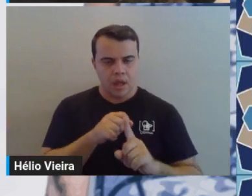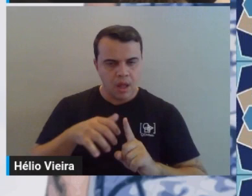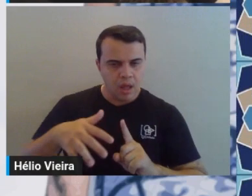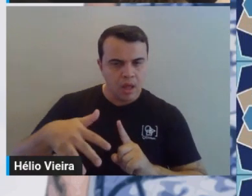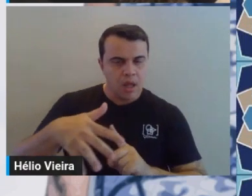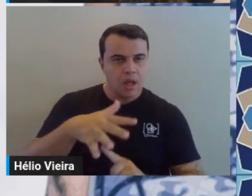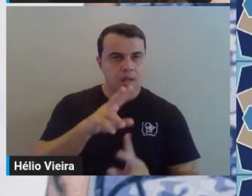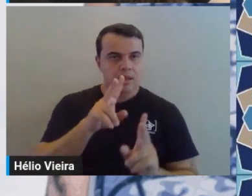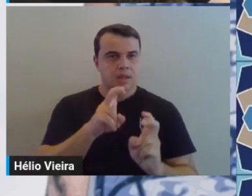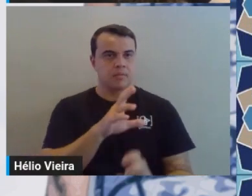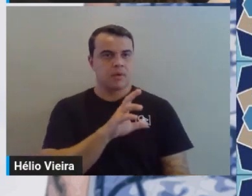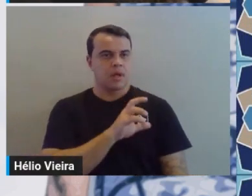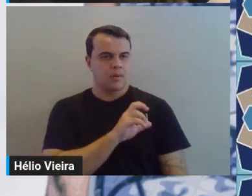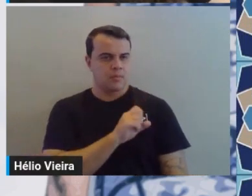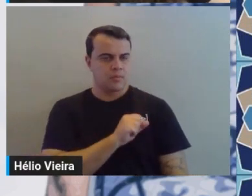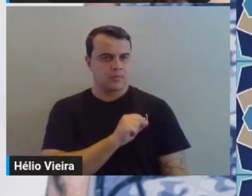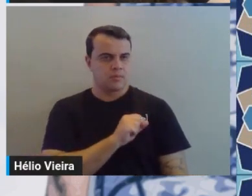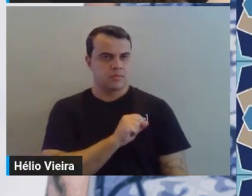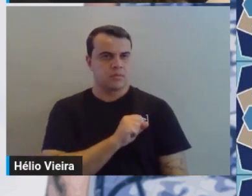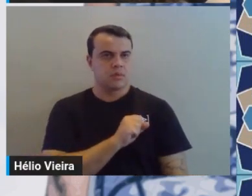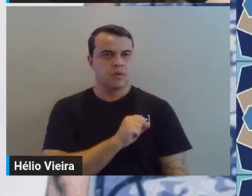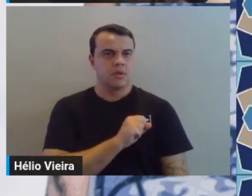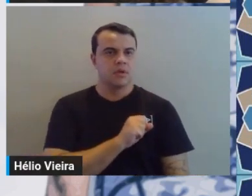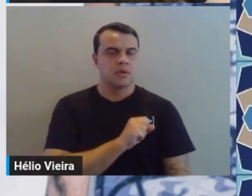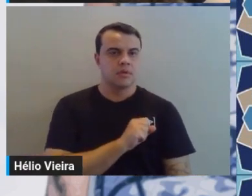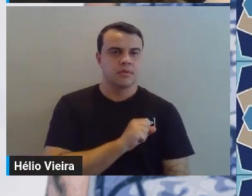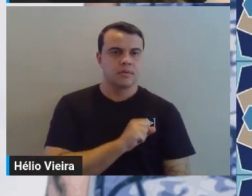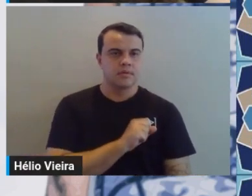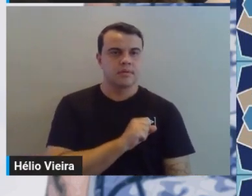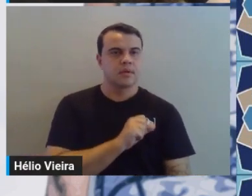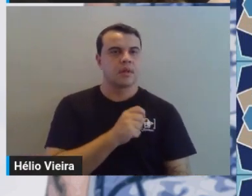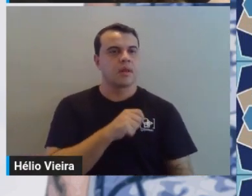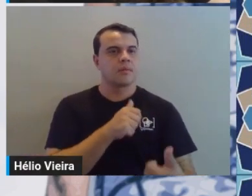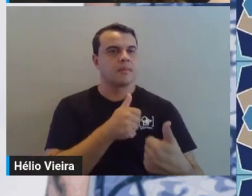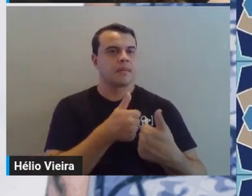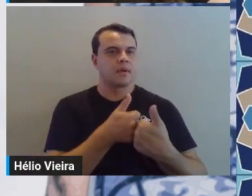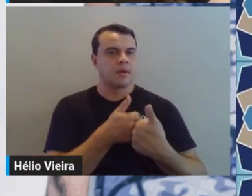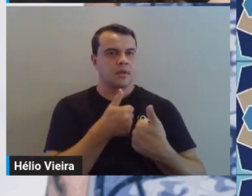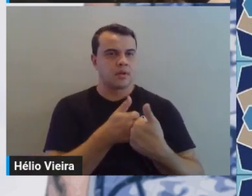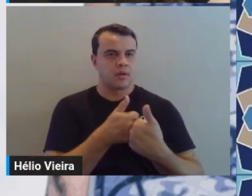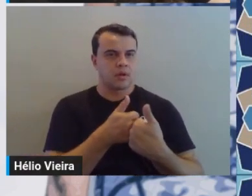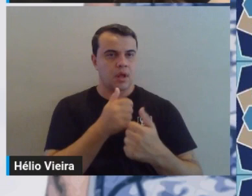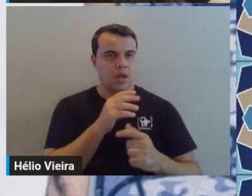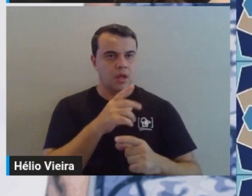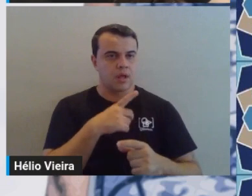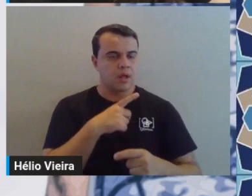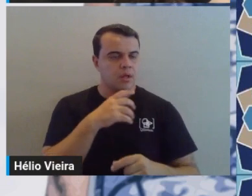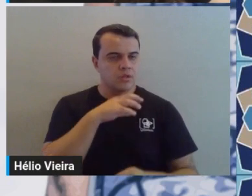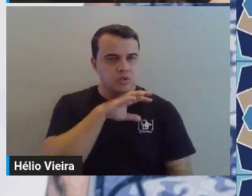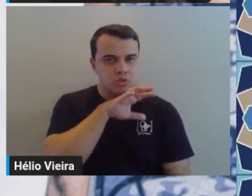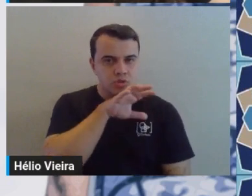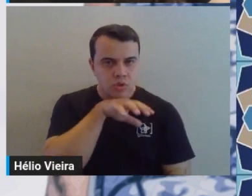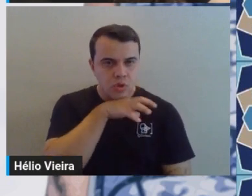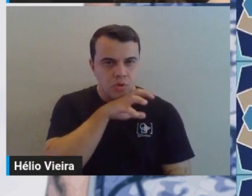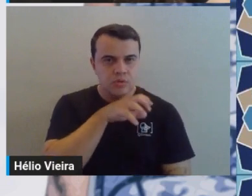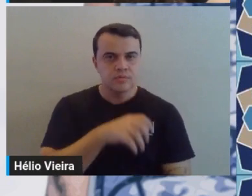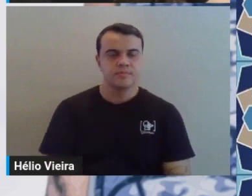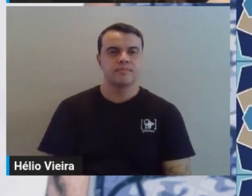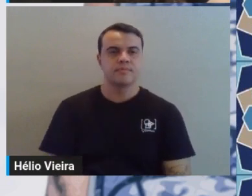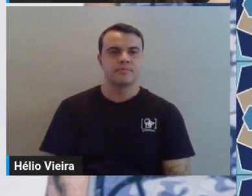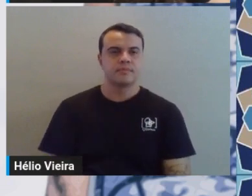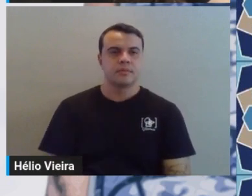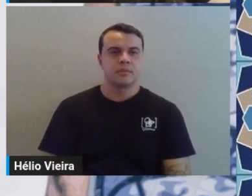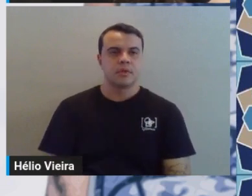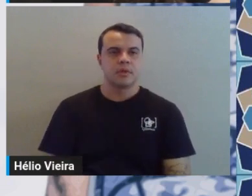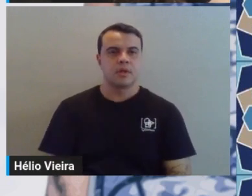artificial que fica bem no meio da lagoa, mais próximo onde é o Jardim Zoológico. A Ilha